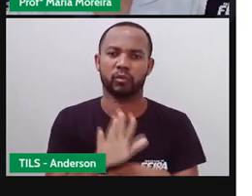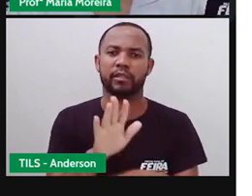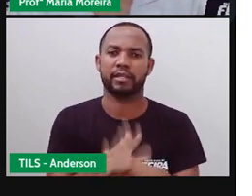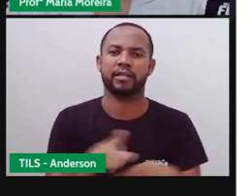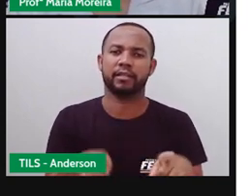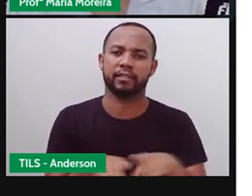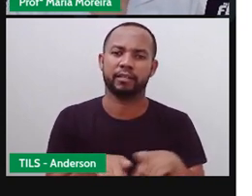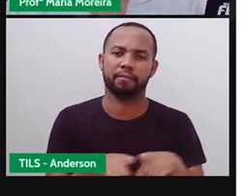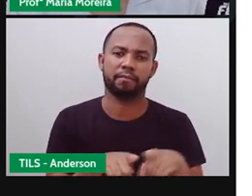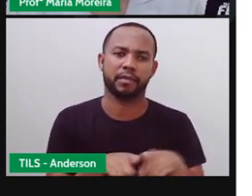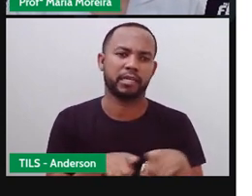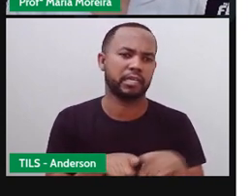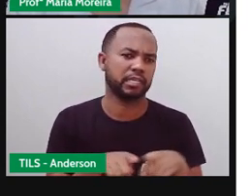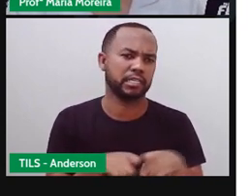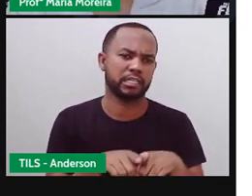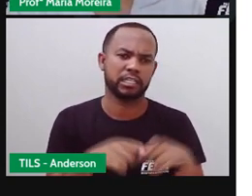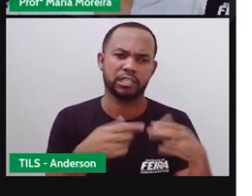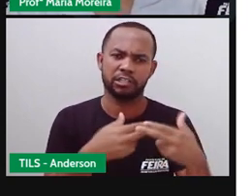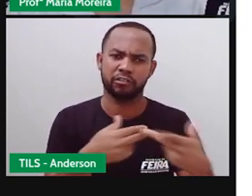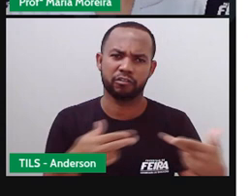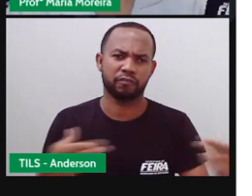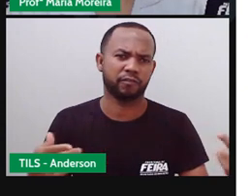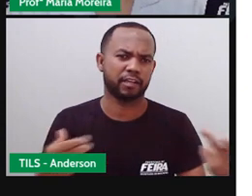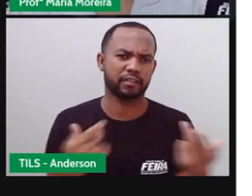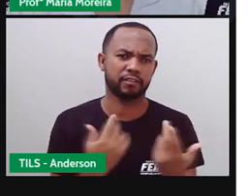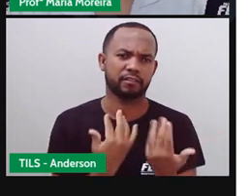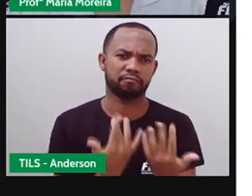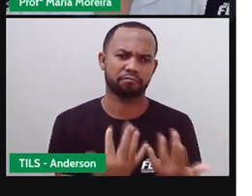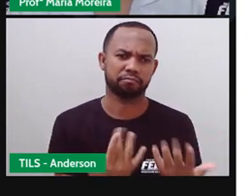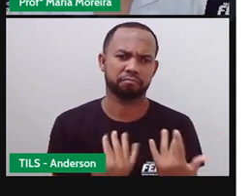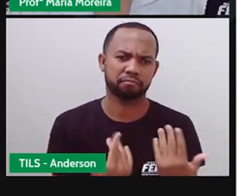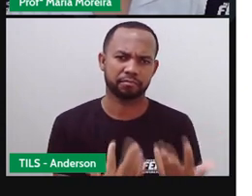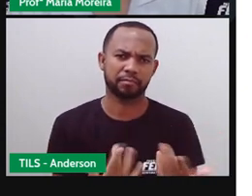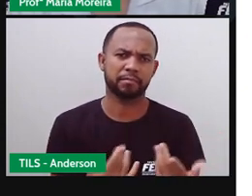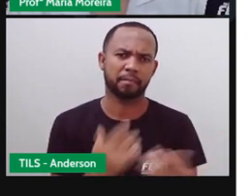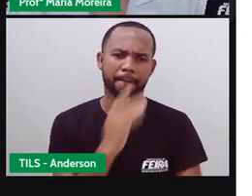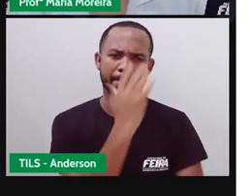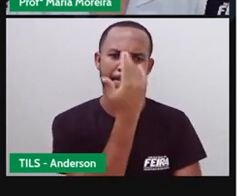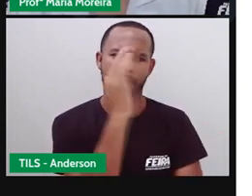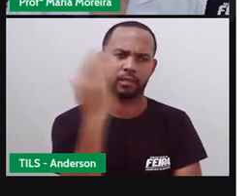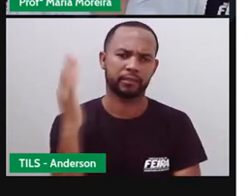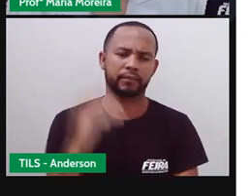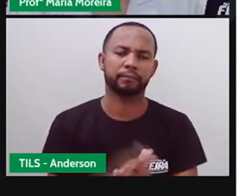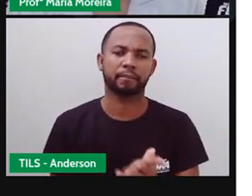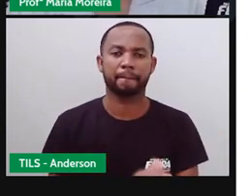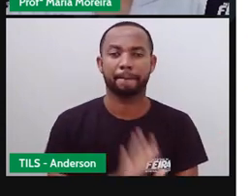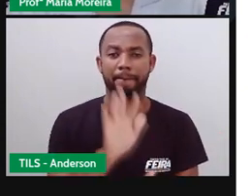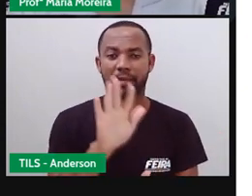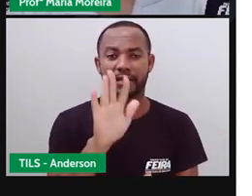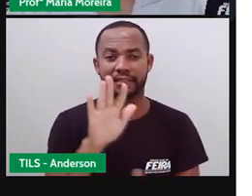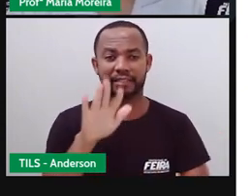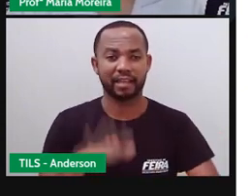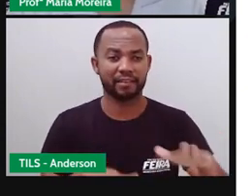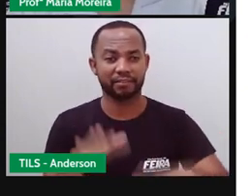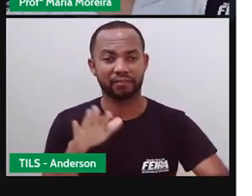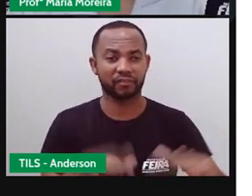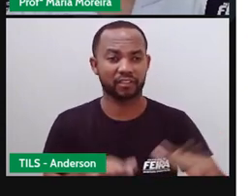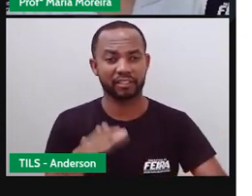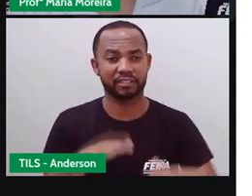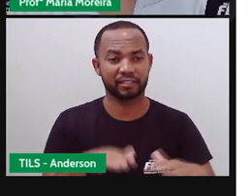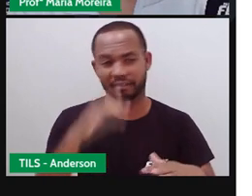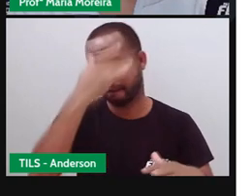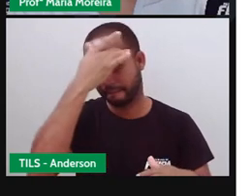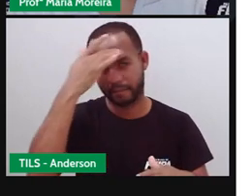ambiente e pela falta de conhecimento né de algumas pessoas acabam não recebendo